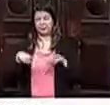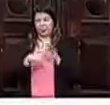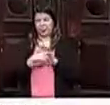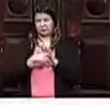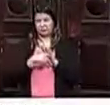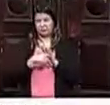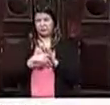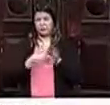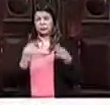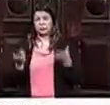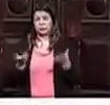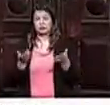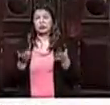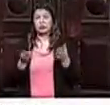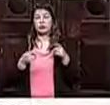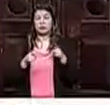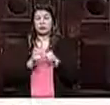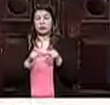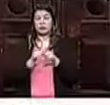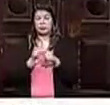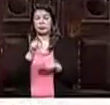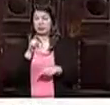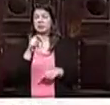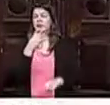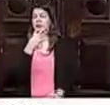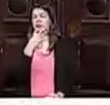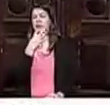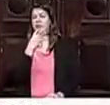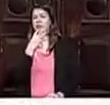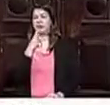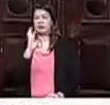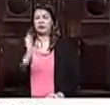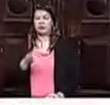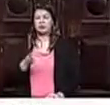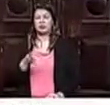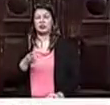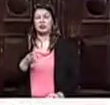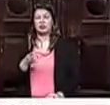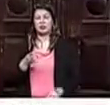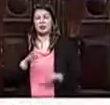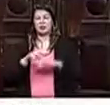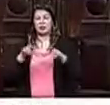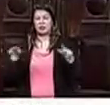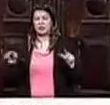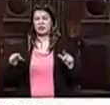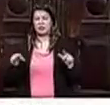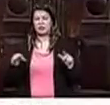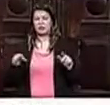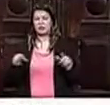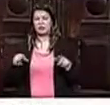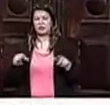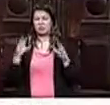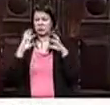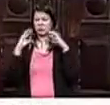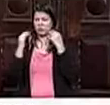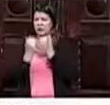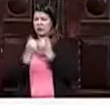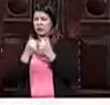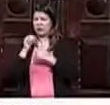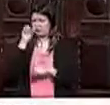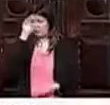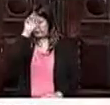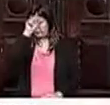aí me preocupa, eu vou falar de uma comunidade que Vossa Excelência também conhece, teve votação, tem apoiador lá, que é a comunidade do Morro da